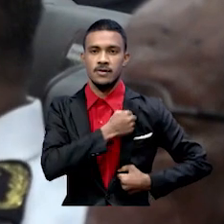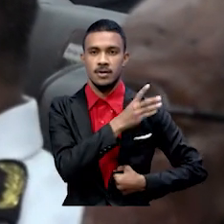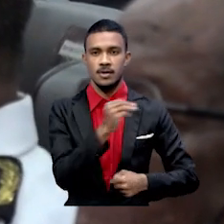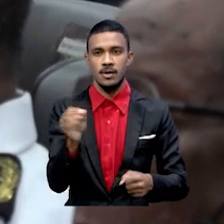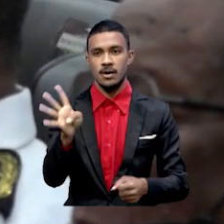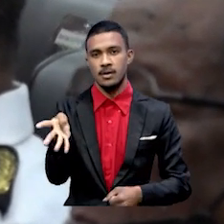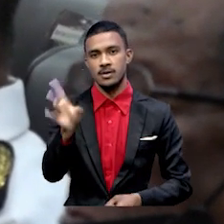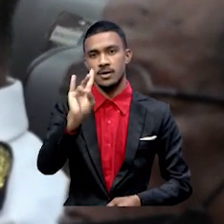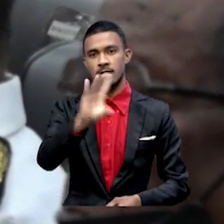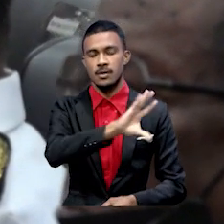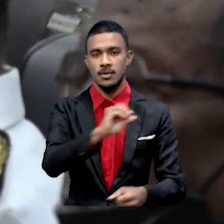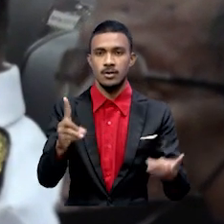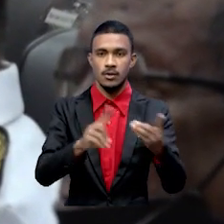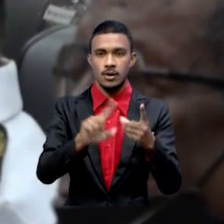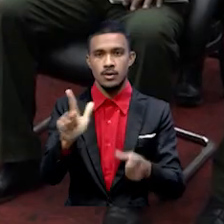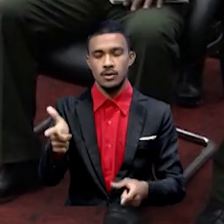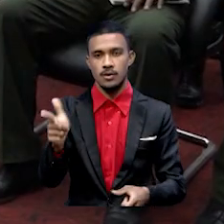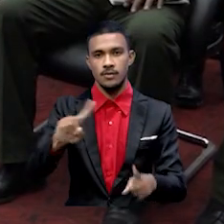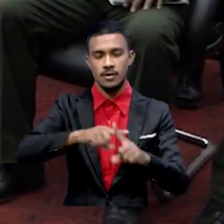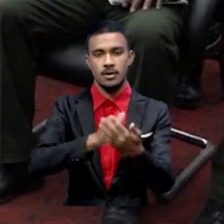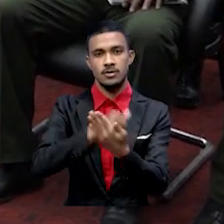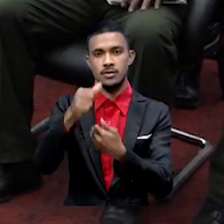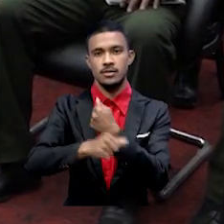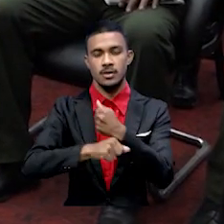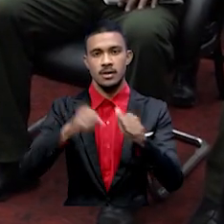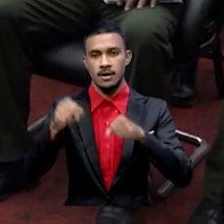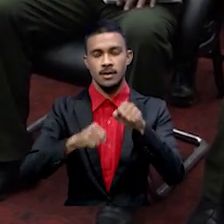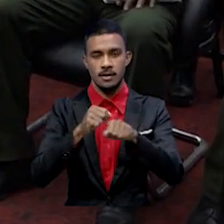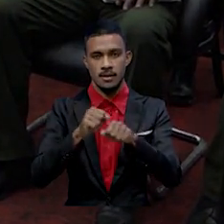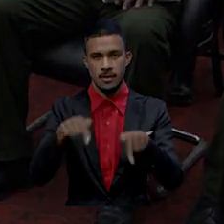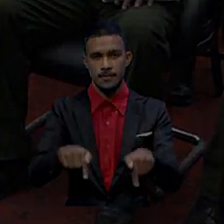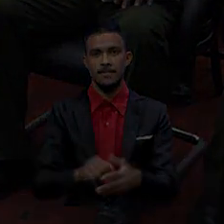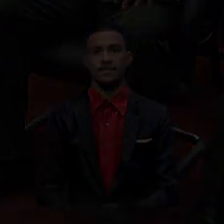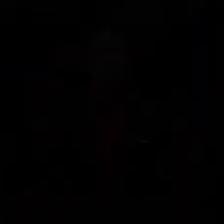Resinghito, Loron Gruanulo, Fulano Gusto, Tinanem. Equipa Cobertura, Gemen.